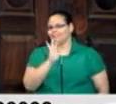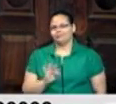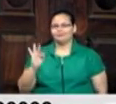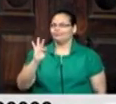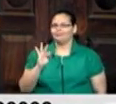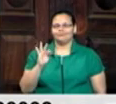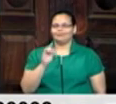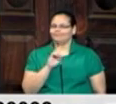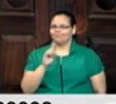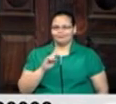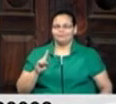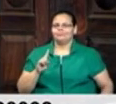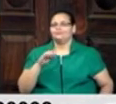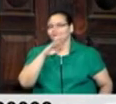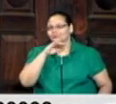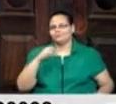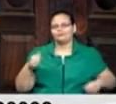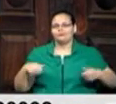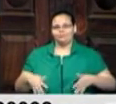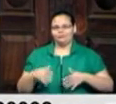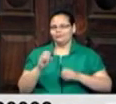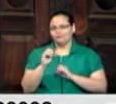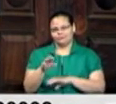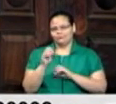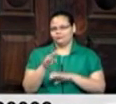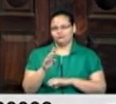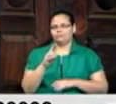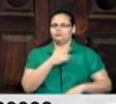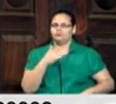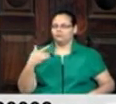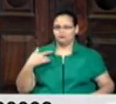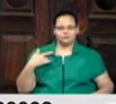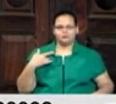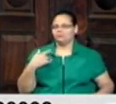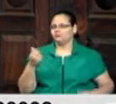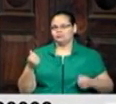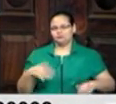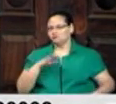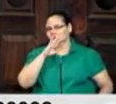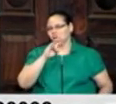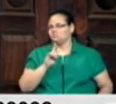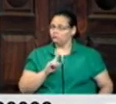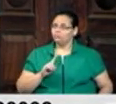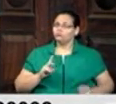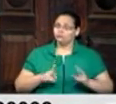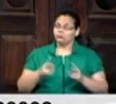não prejudicará a educação e a saúde no Brasil.